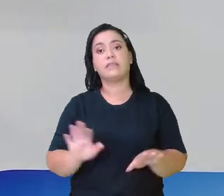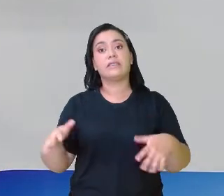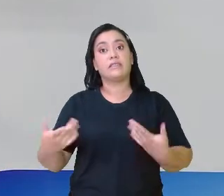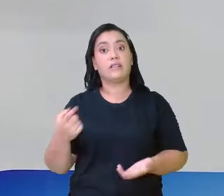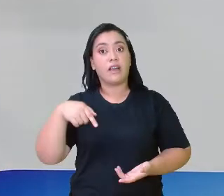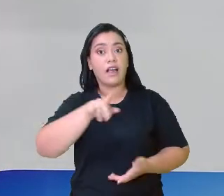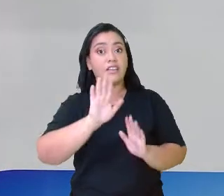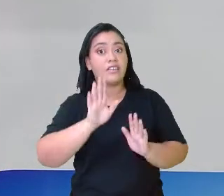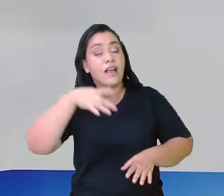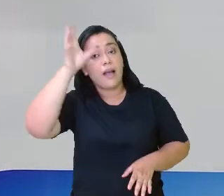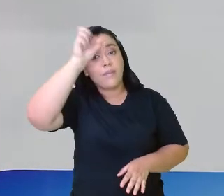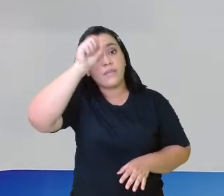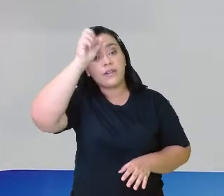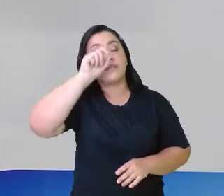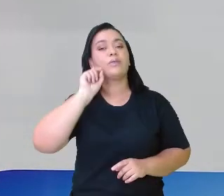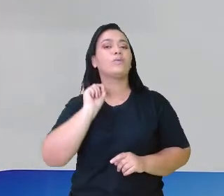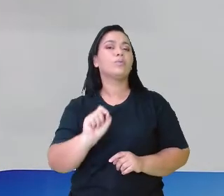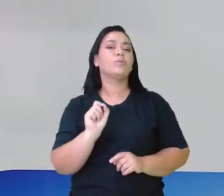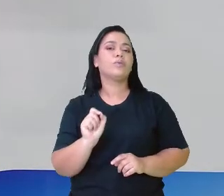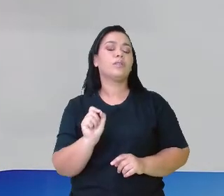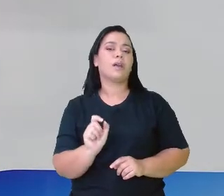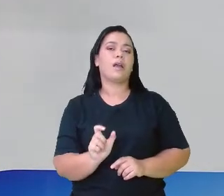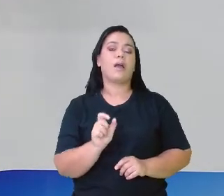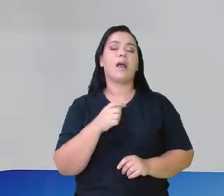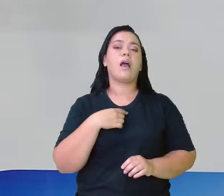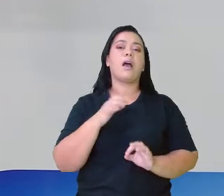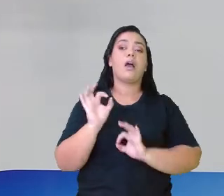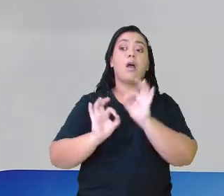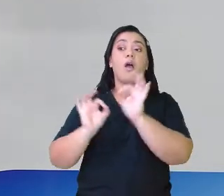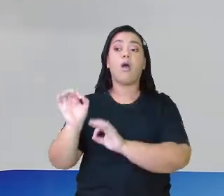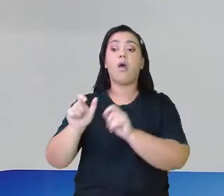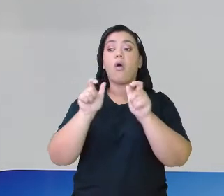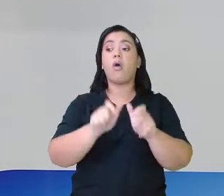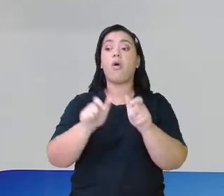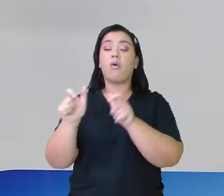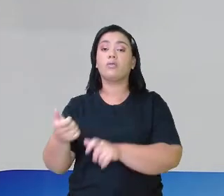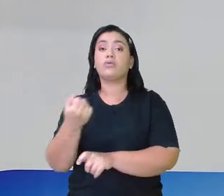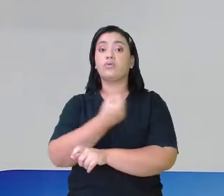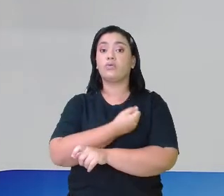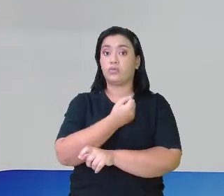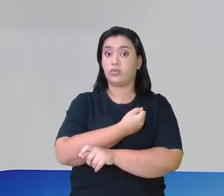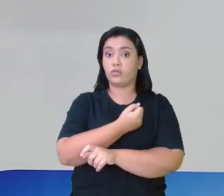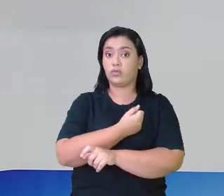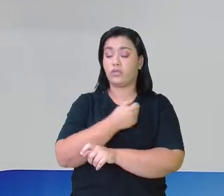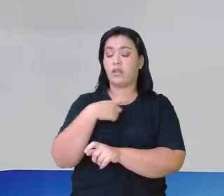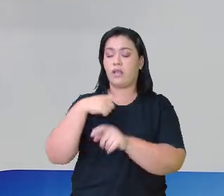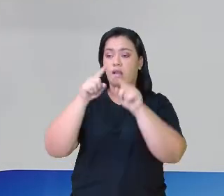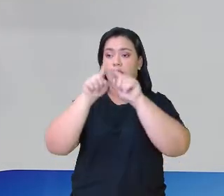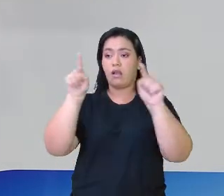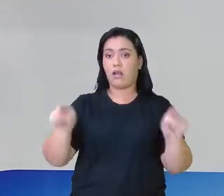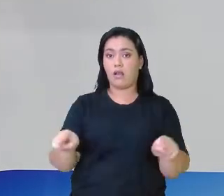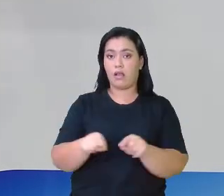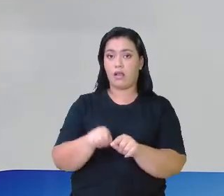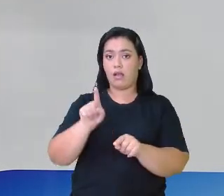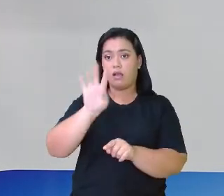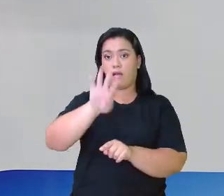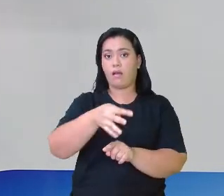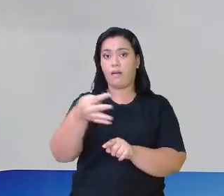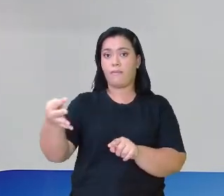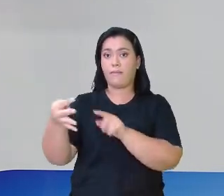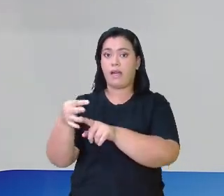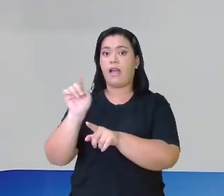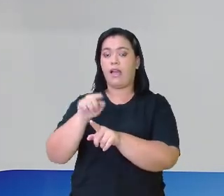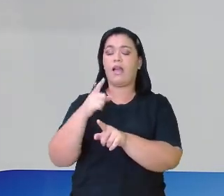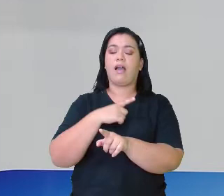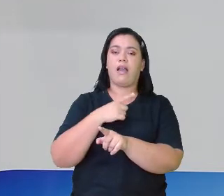já aprendemos que a posição do número onde ele está aqui no quadro valor de lugar é o valor que ele